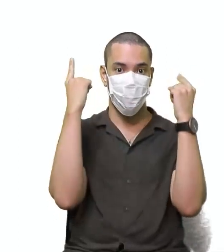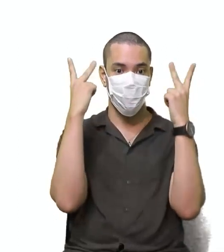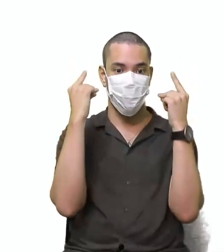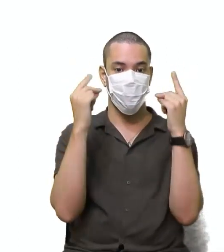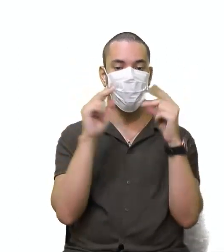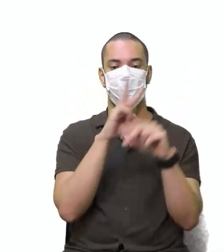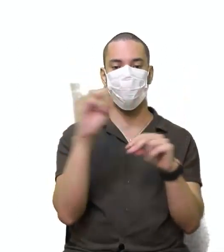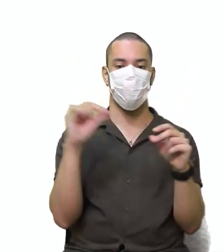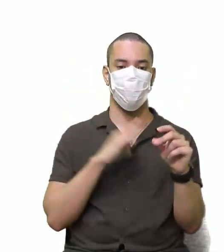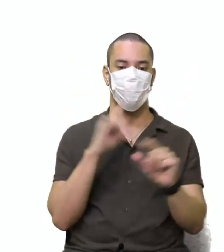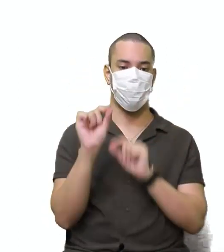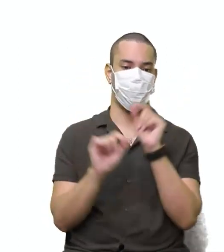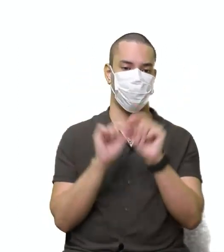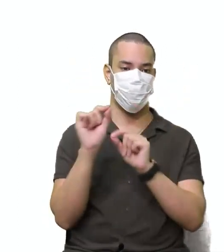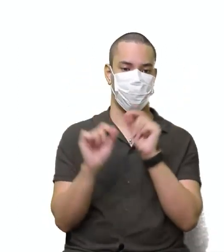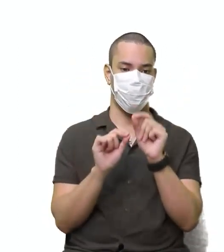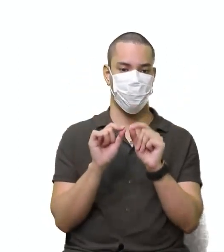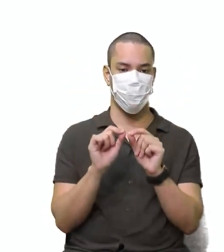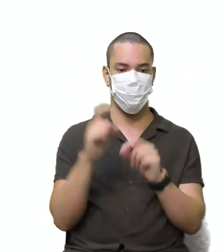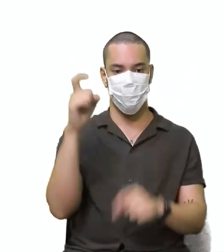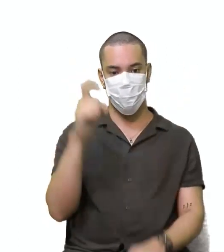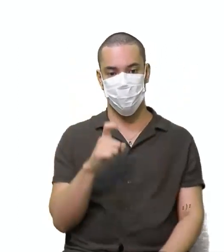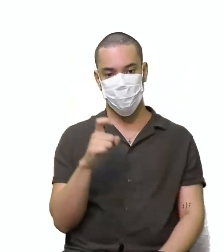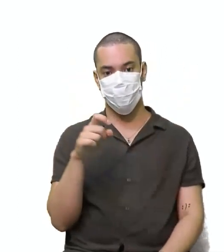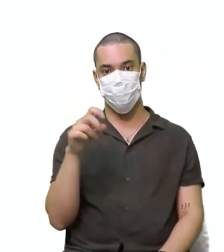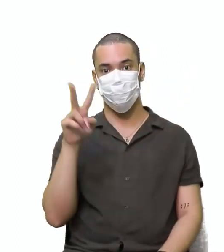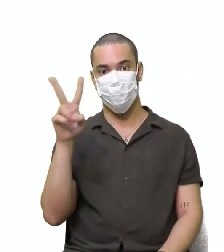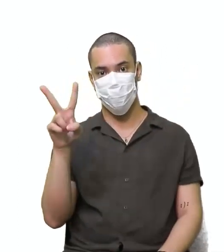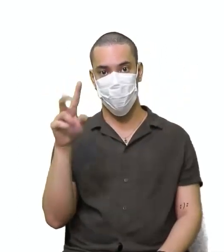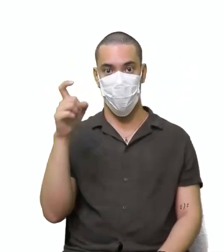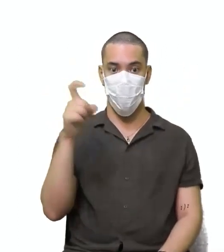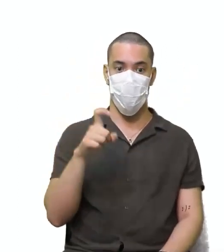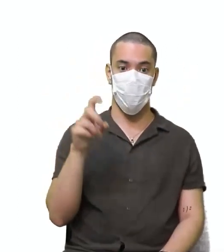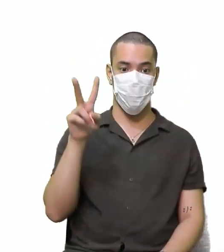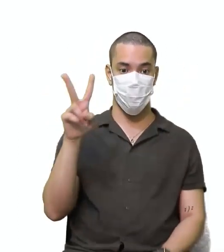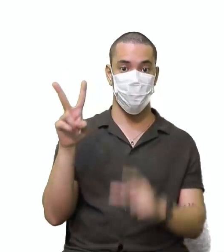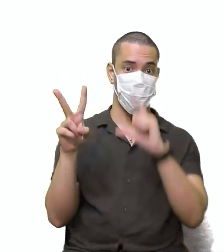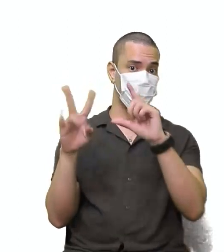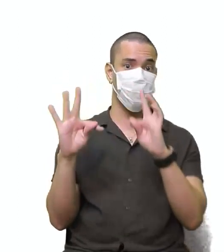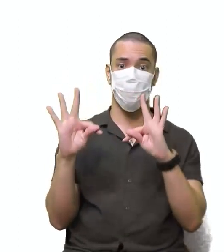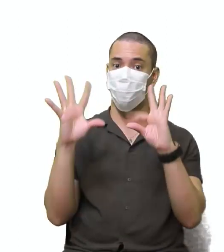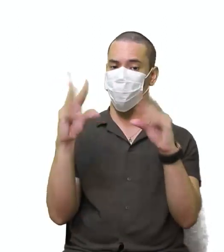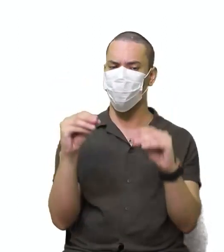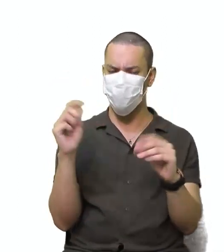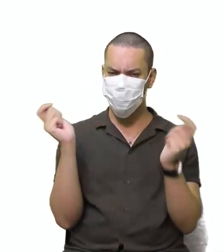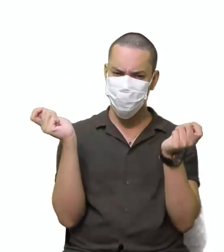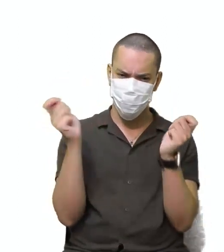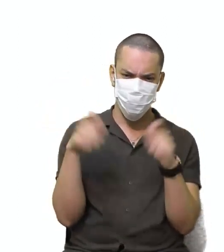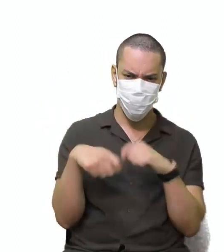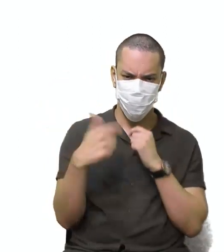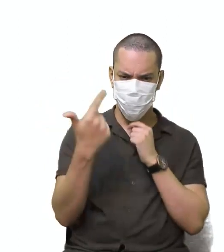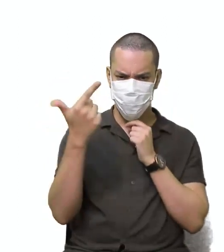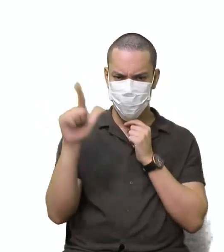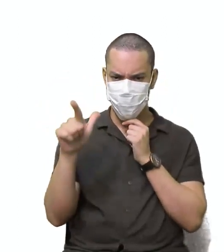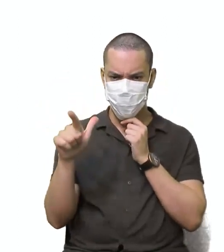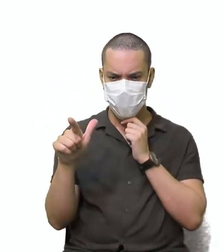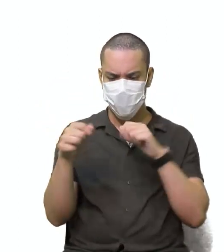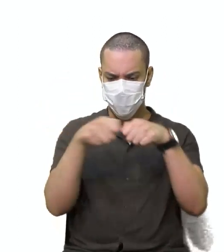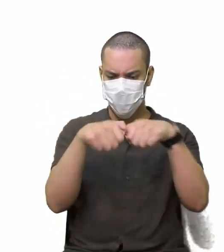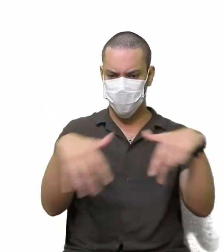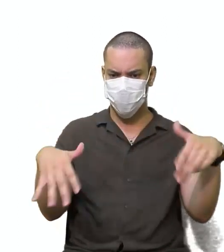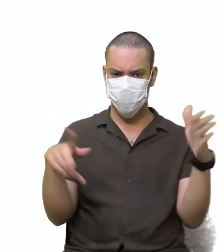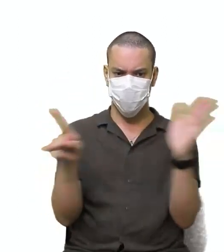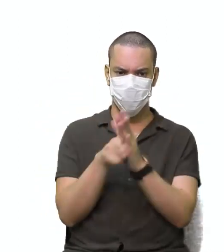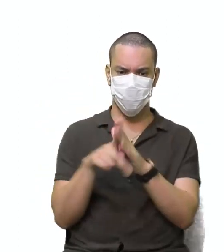quê? XDzão, XDzão. Tem condições desse indivíduo ter algum outro filho. Se o gene que ela